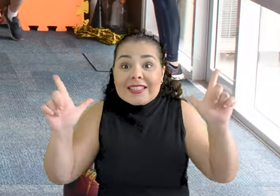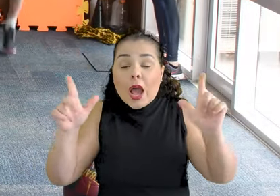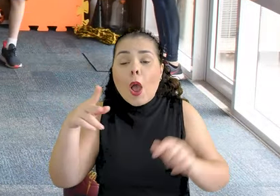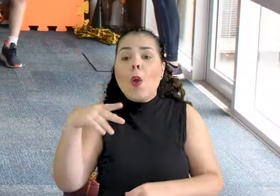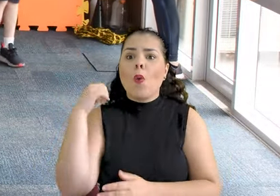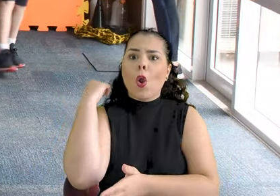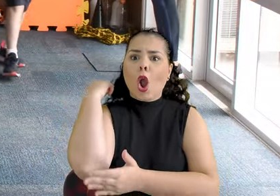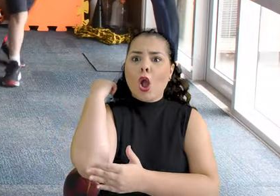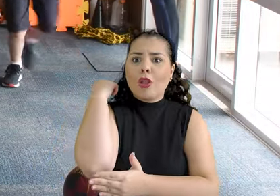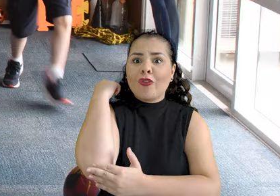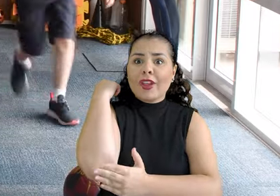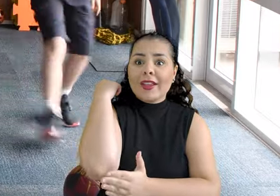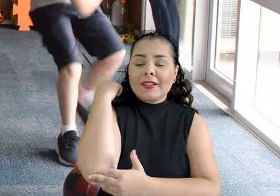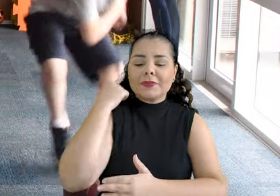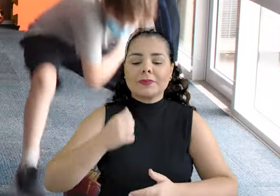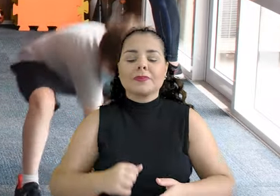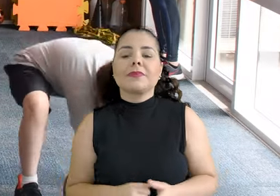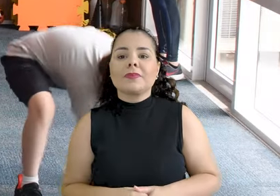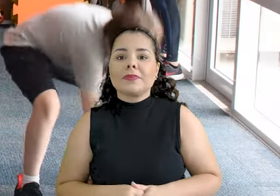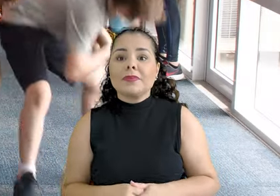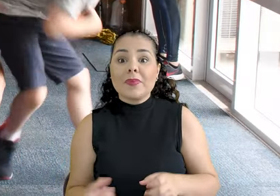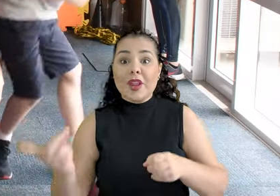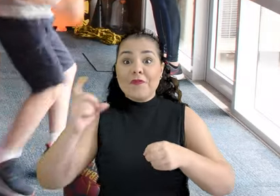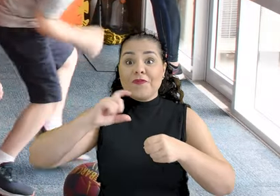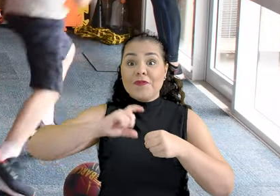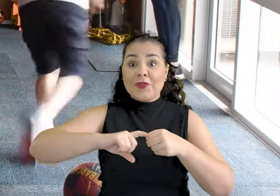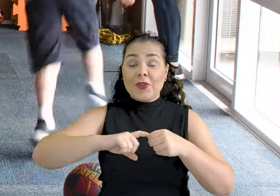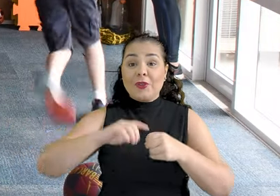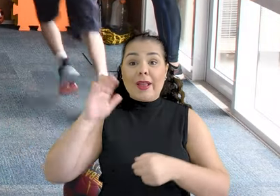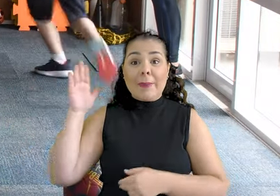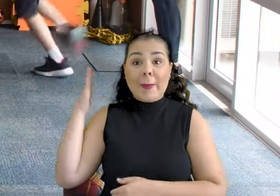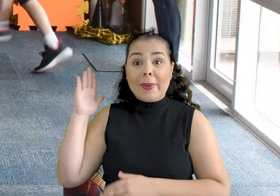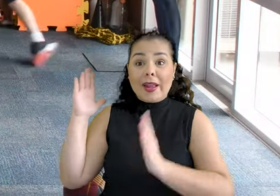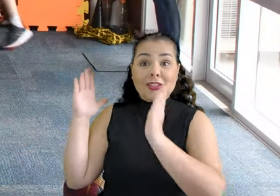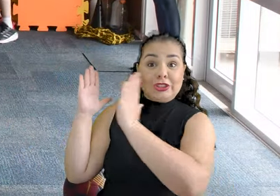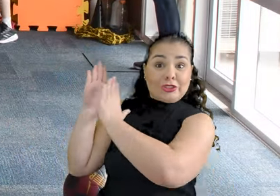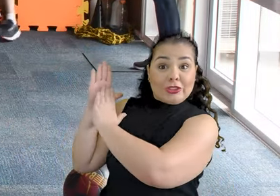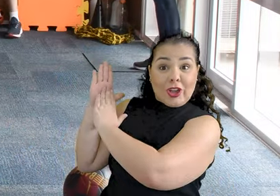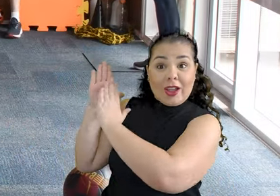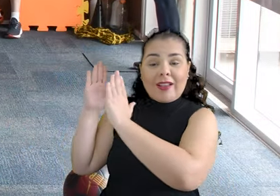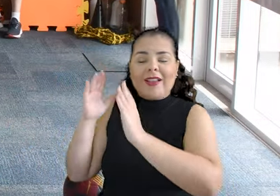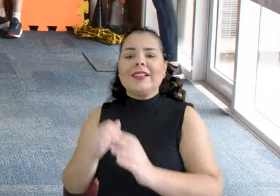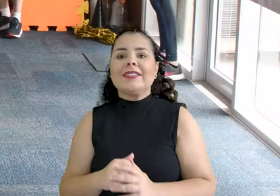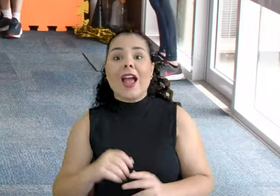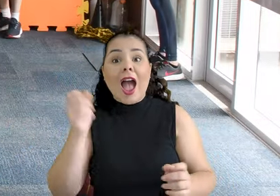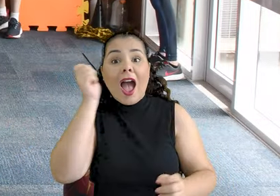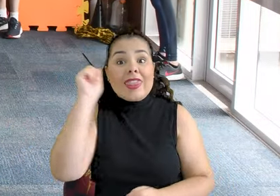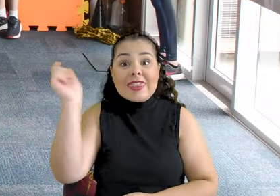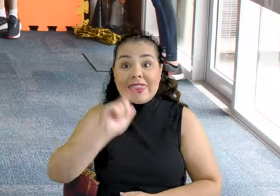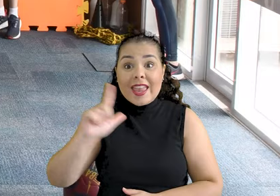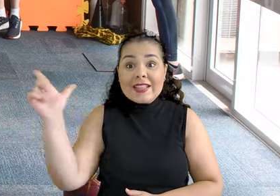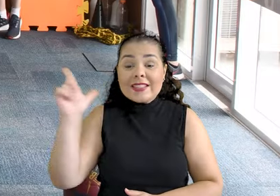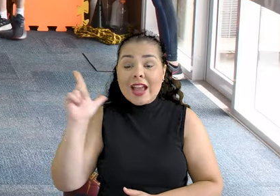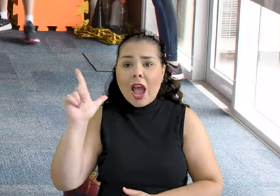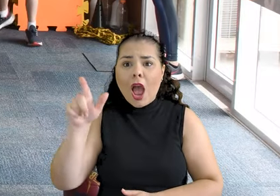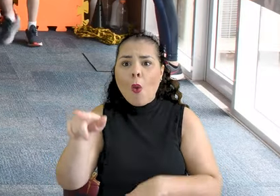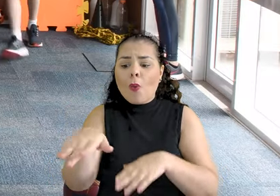Atenção. Cotovelo. Volta até a parede. Isso.